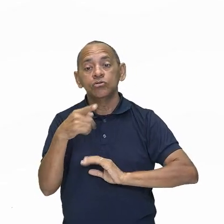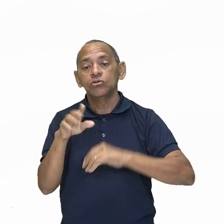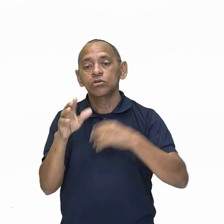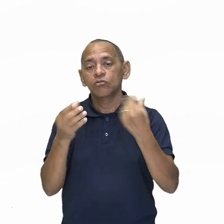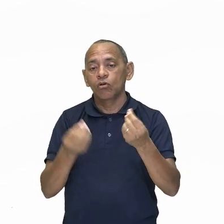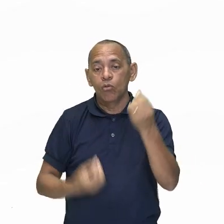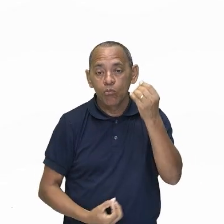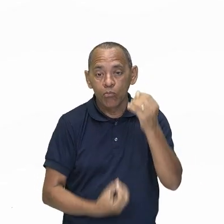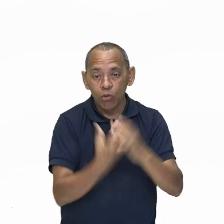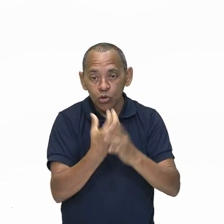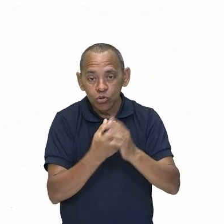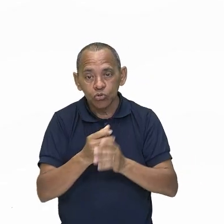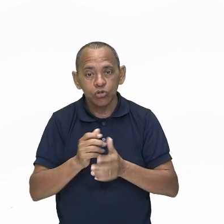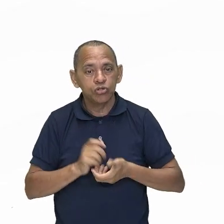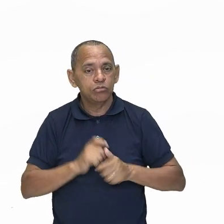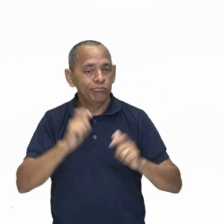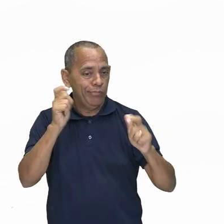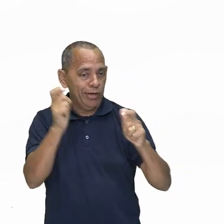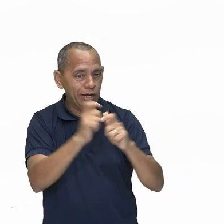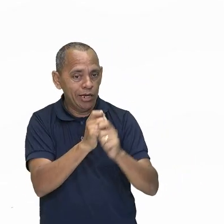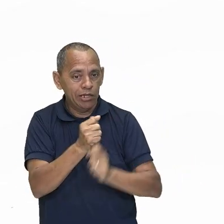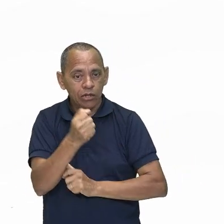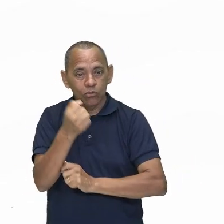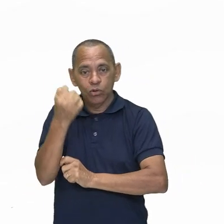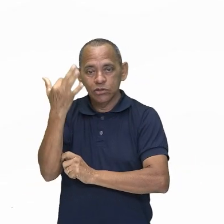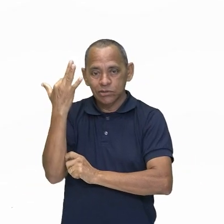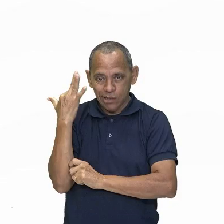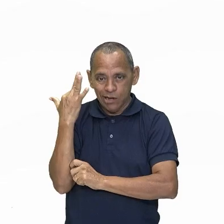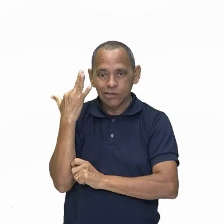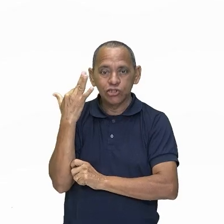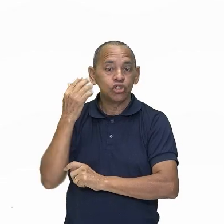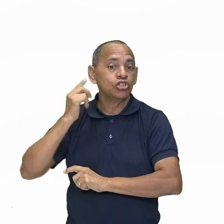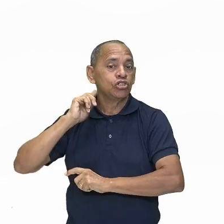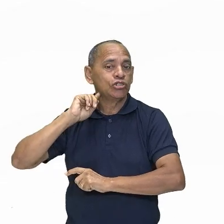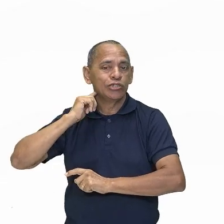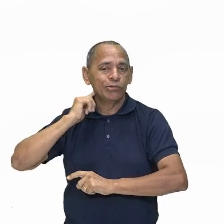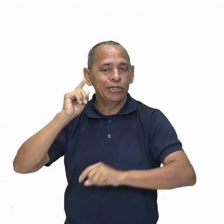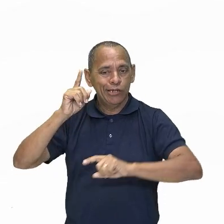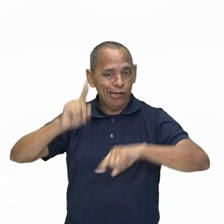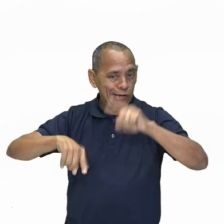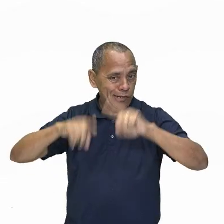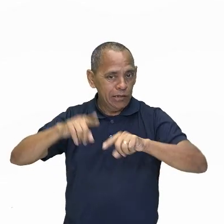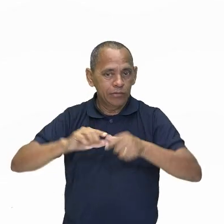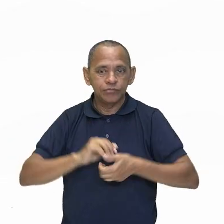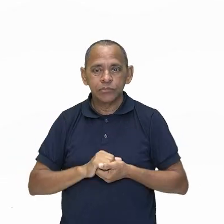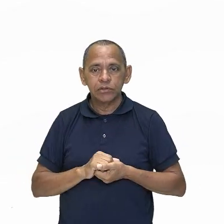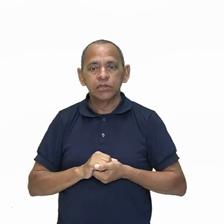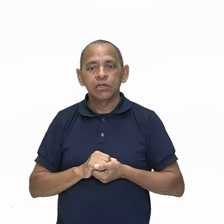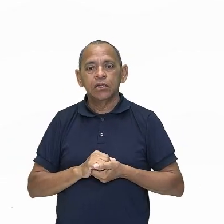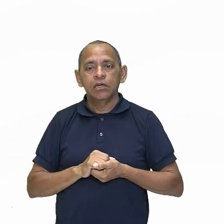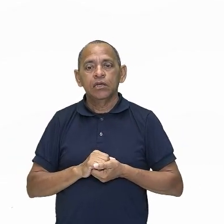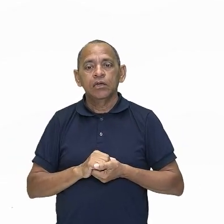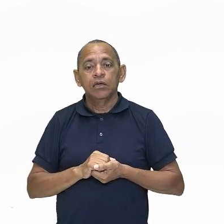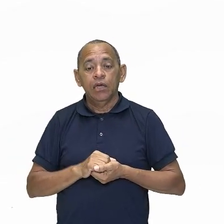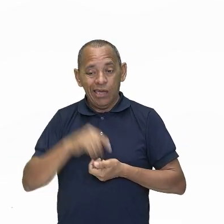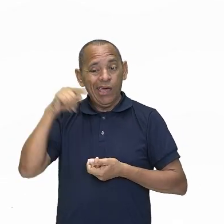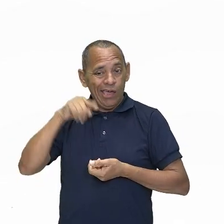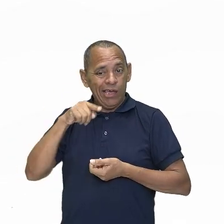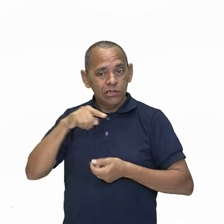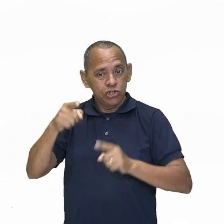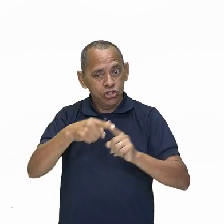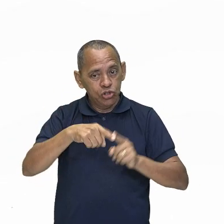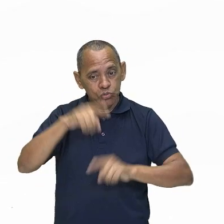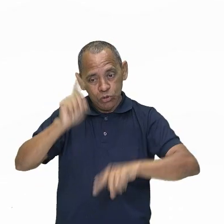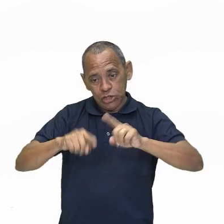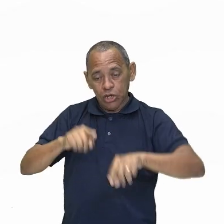produz pequenas quantidades de rejeitos. E às vezes mesmo os rejeitos podem ser reutilizados para a